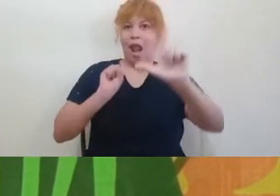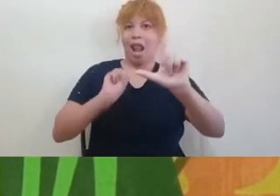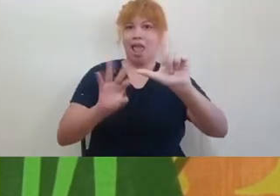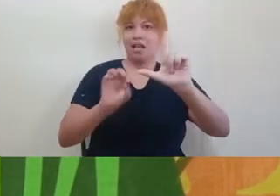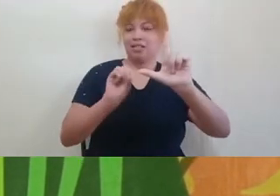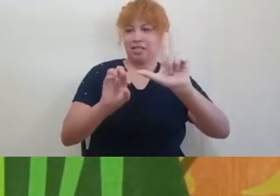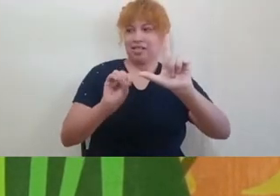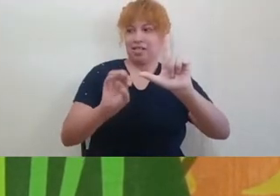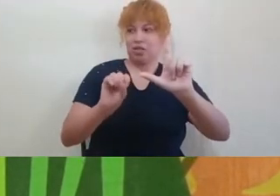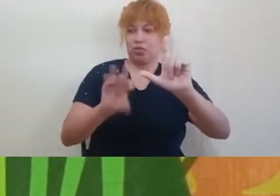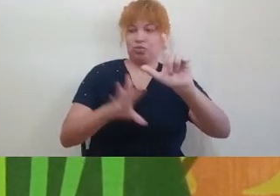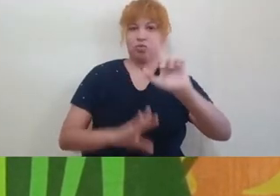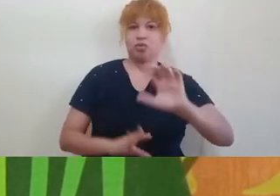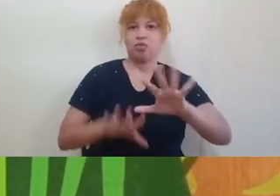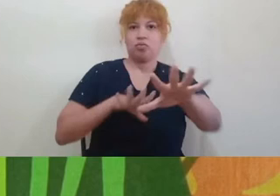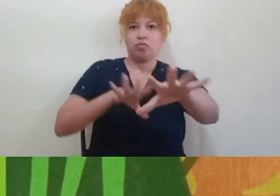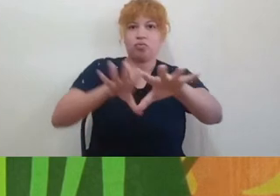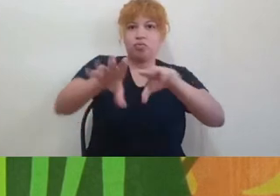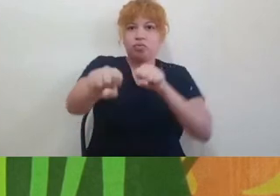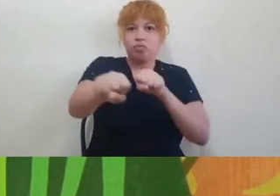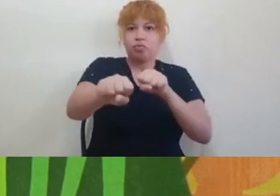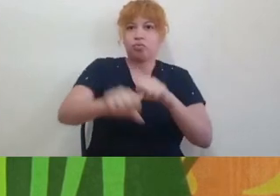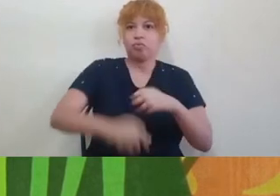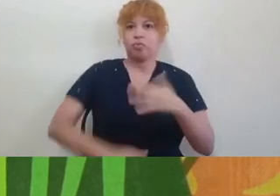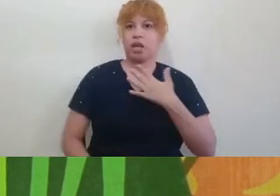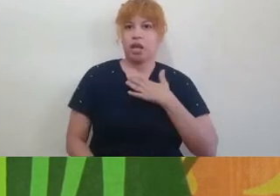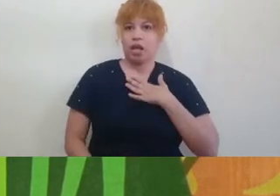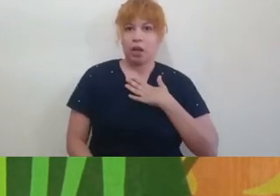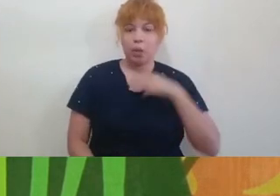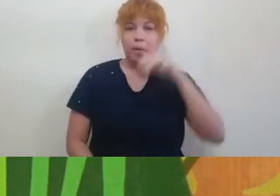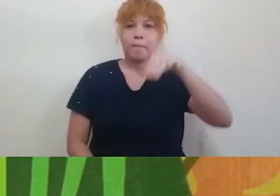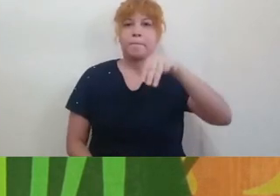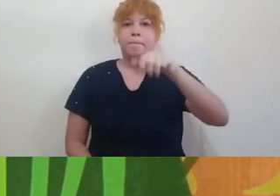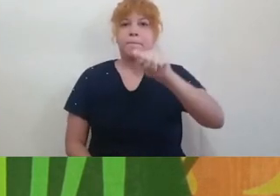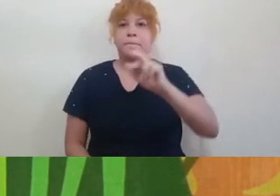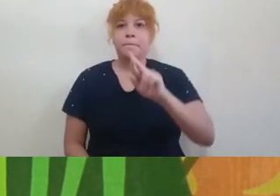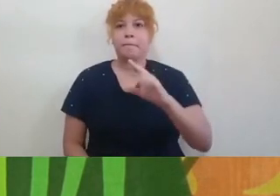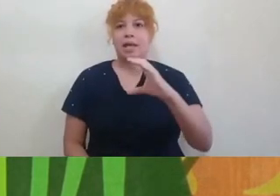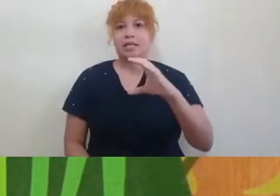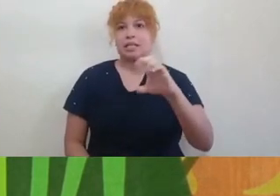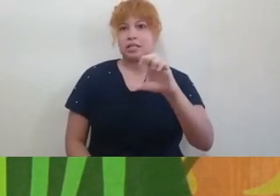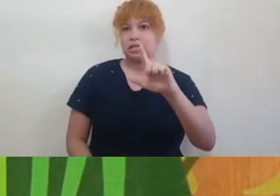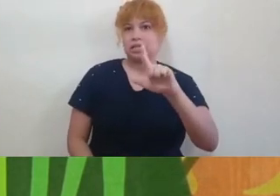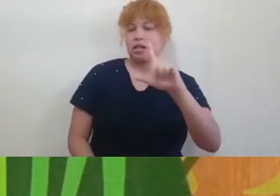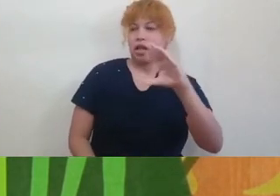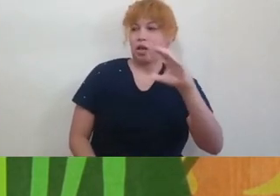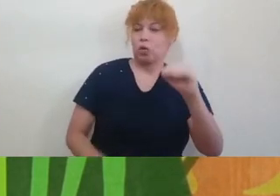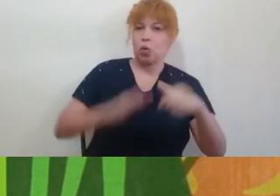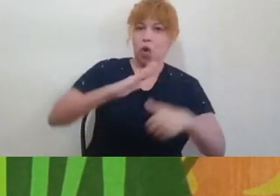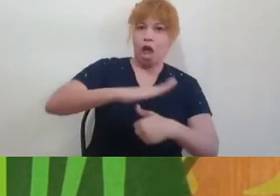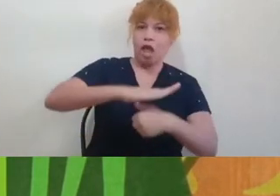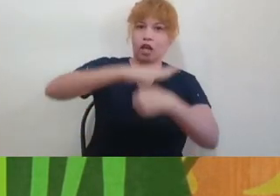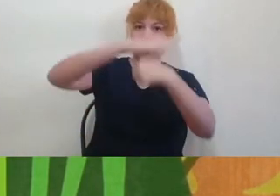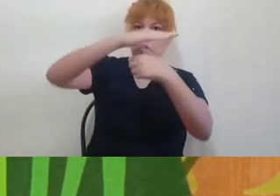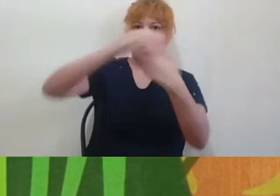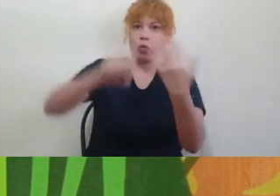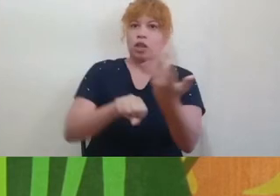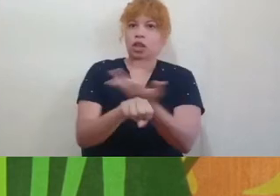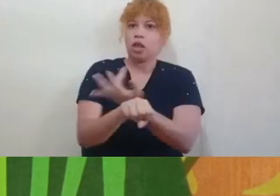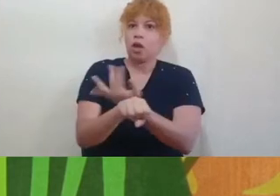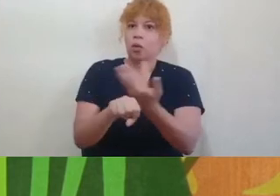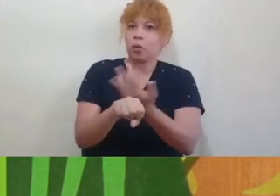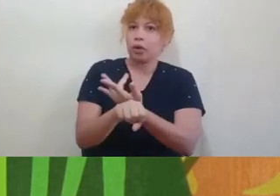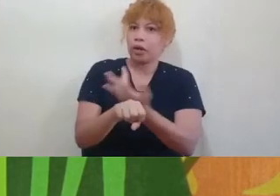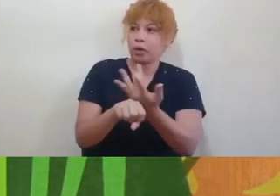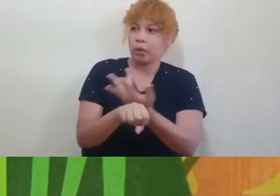em Educação Física, licenciado e licenciada em Física, licenciado e licenciada